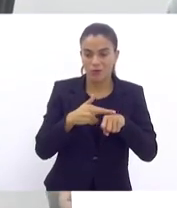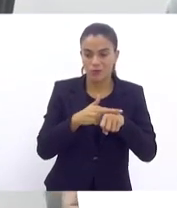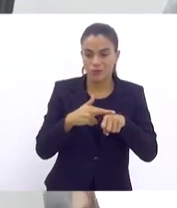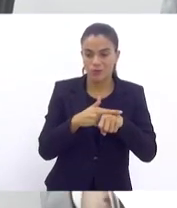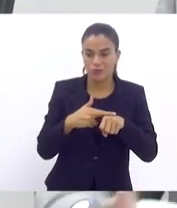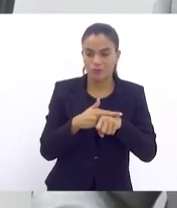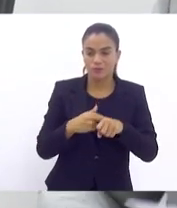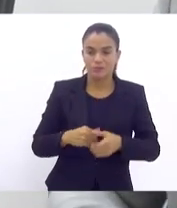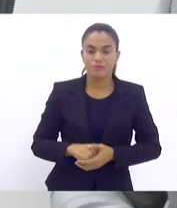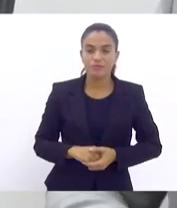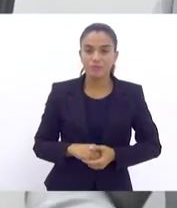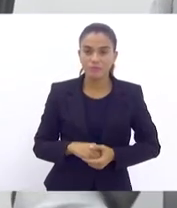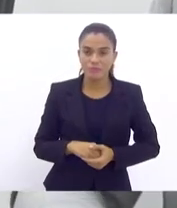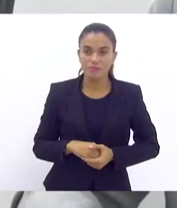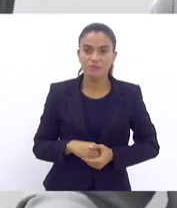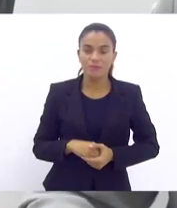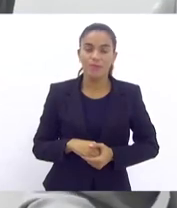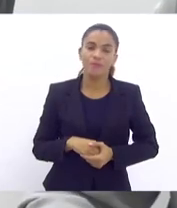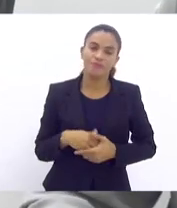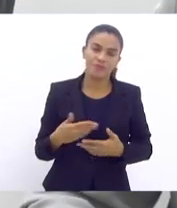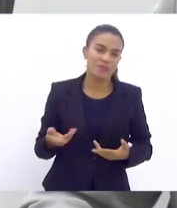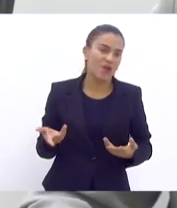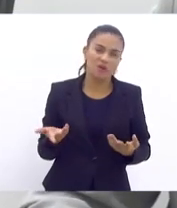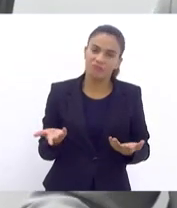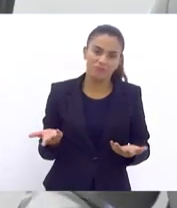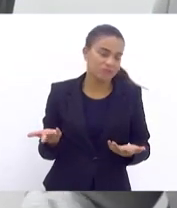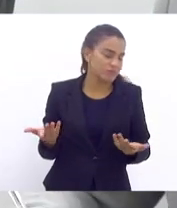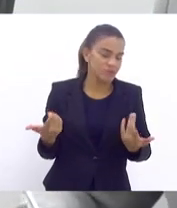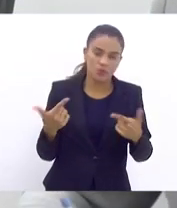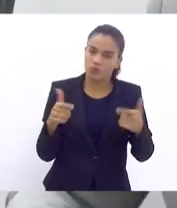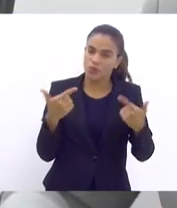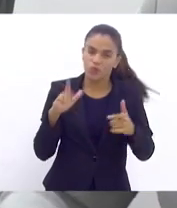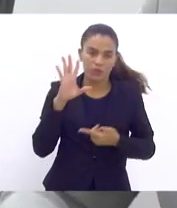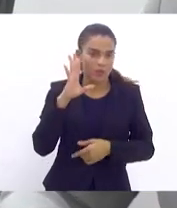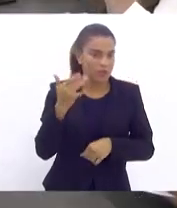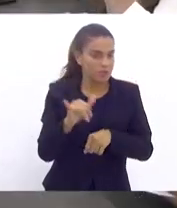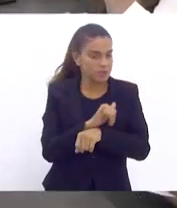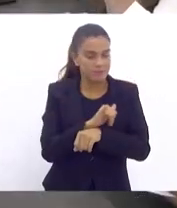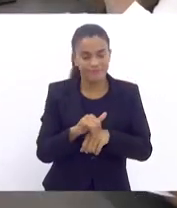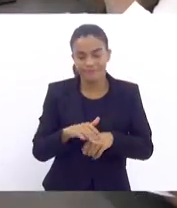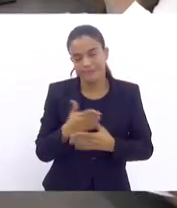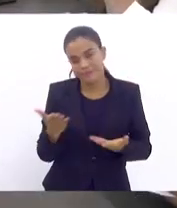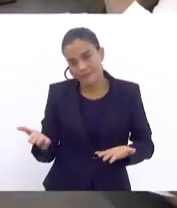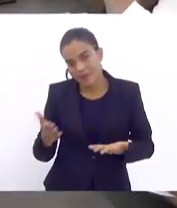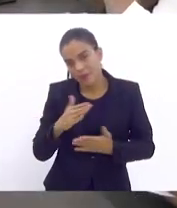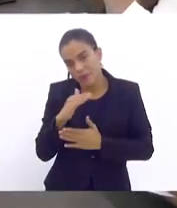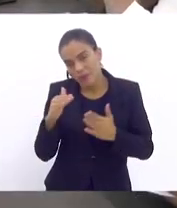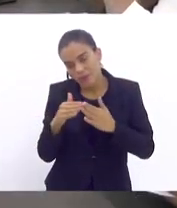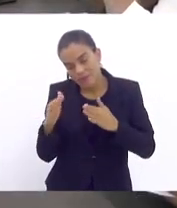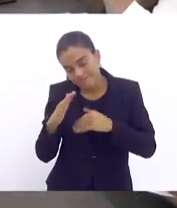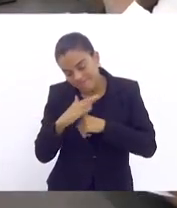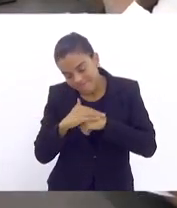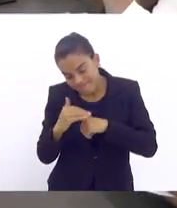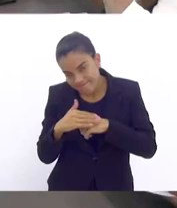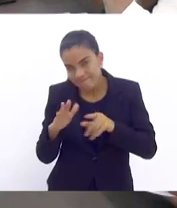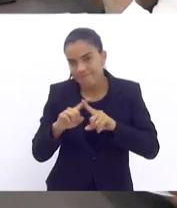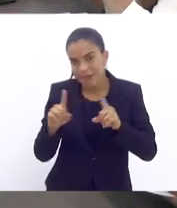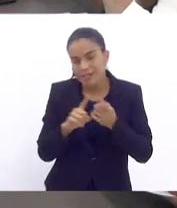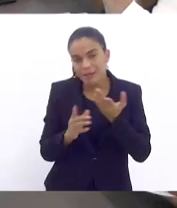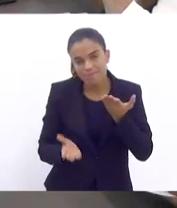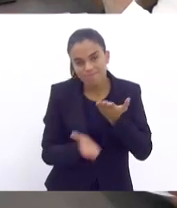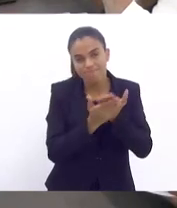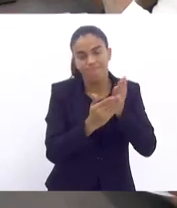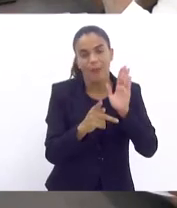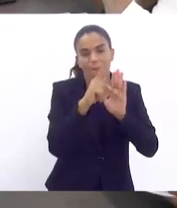exercício porque é exatamente a mesma questão não tem jeito não tem jeito então com todo carinho ou colega ou Parecer pela anexação